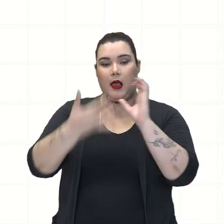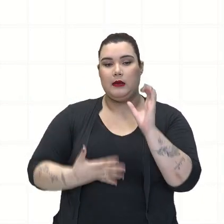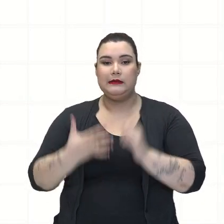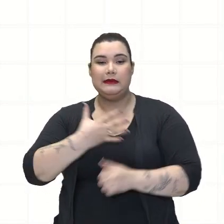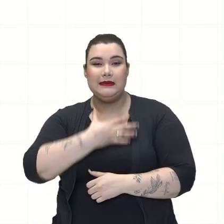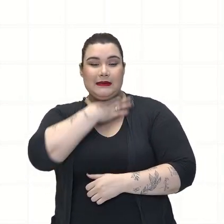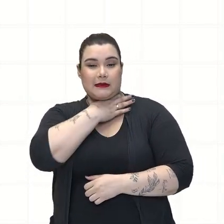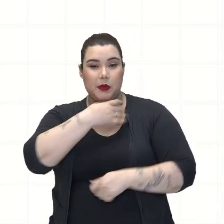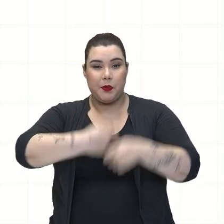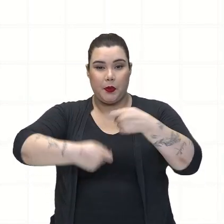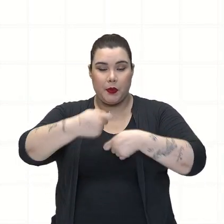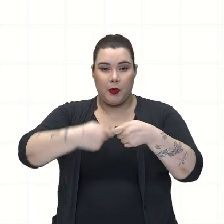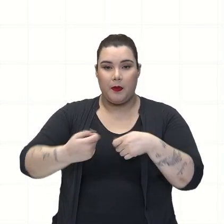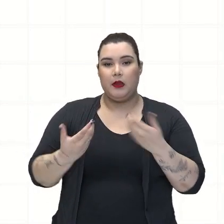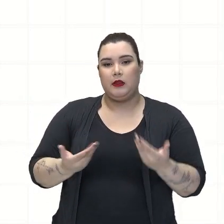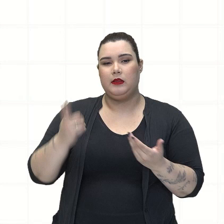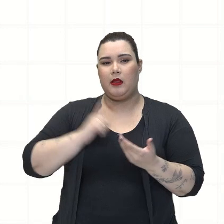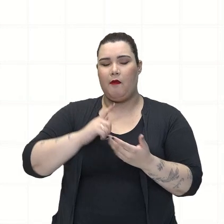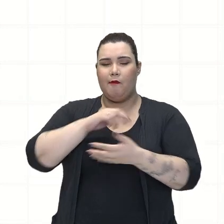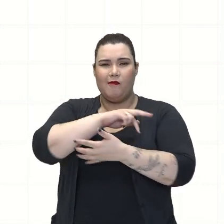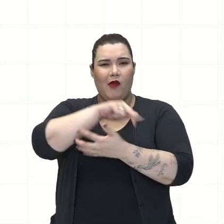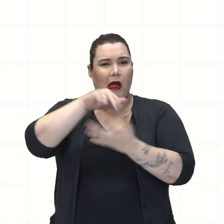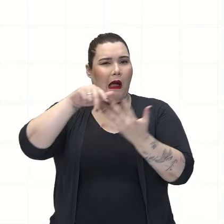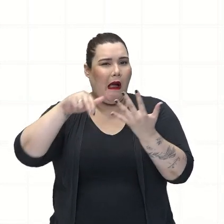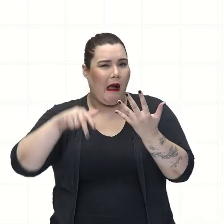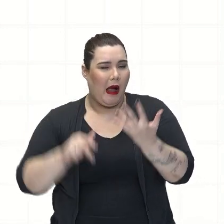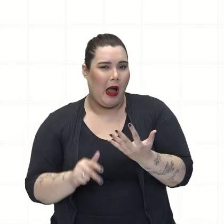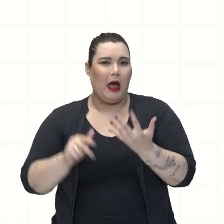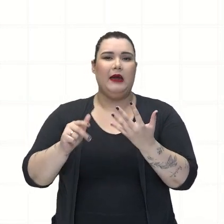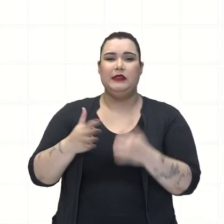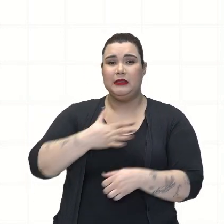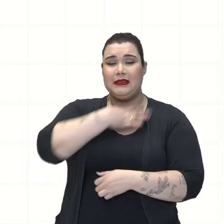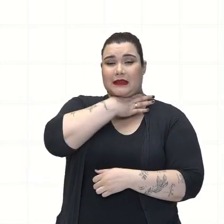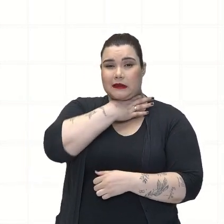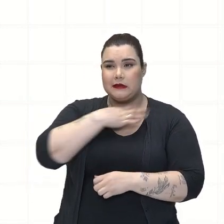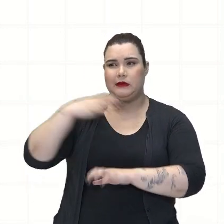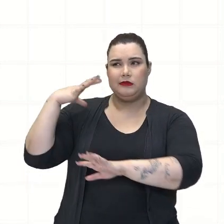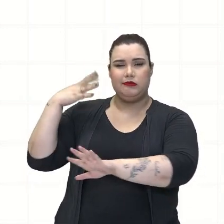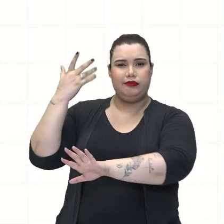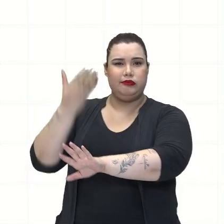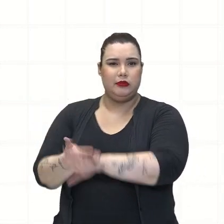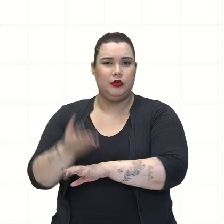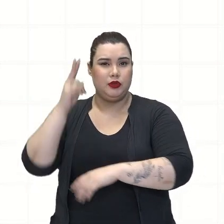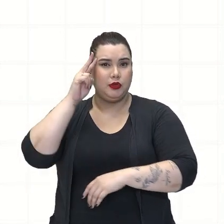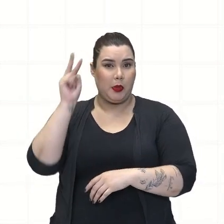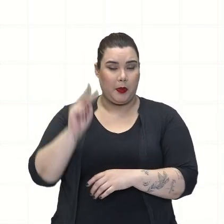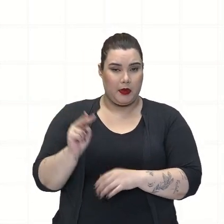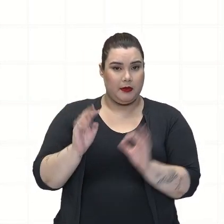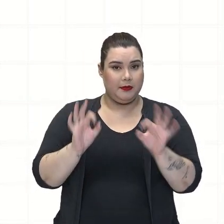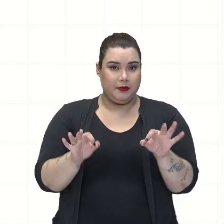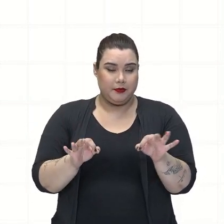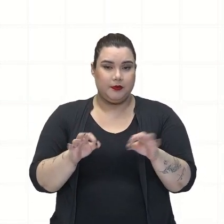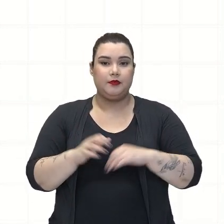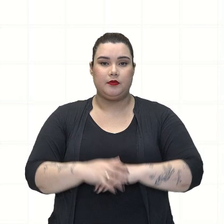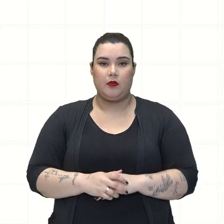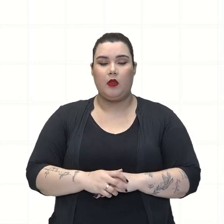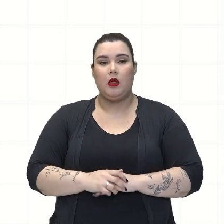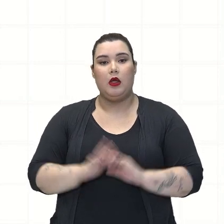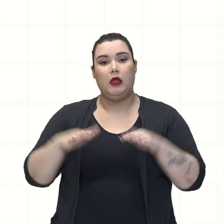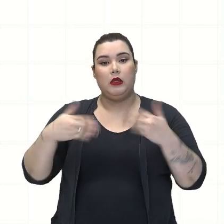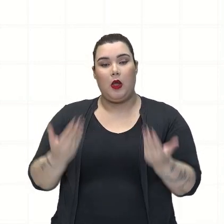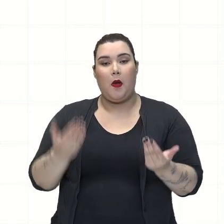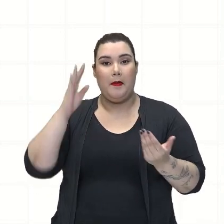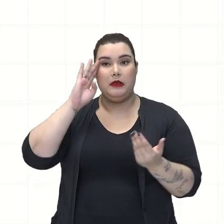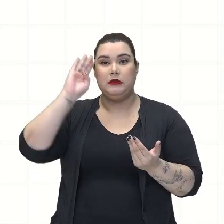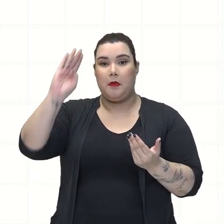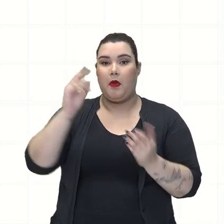econômica, e nós tivemos várias crises dentro do modo de produção capitalista ao longo da história. E talvez o grande êxito